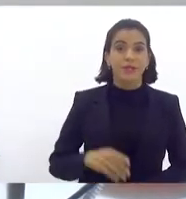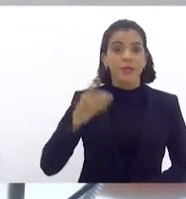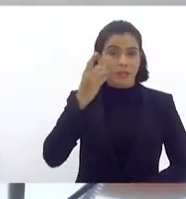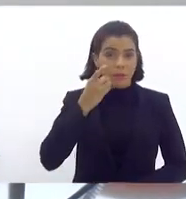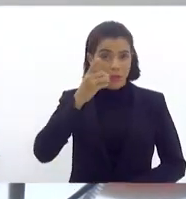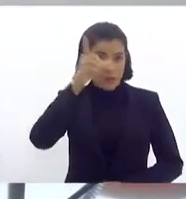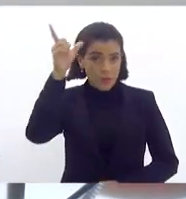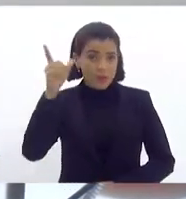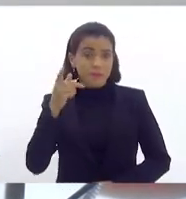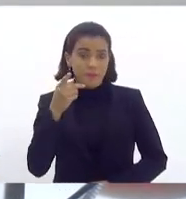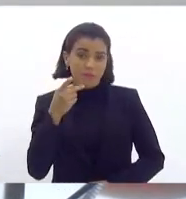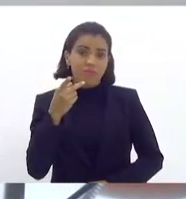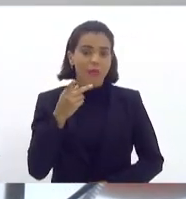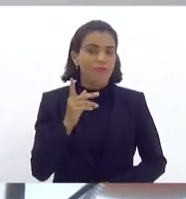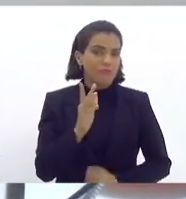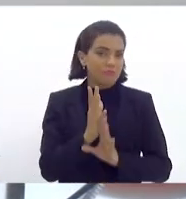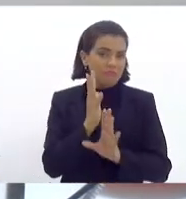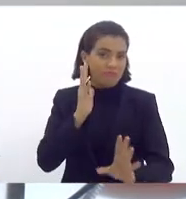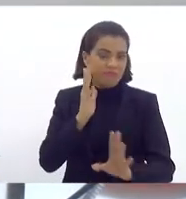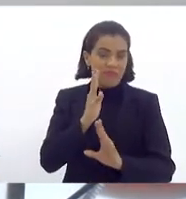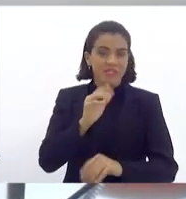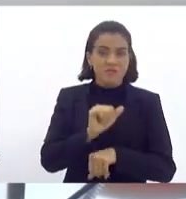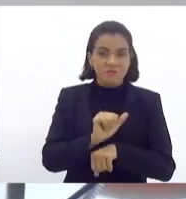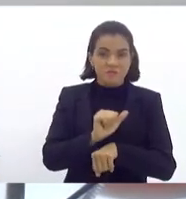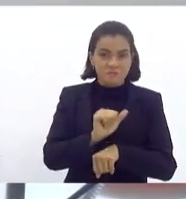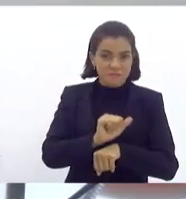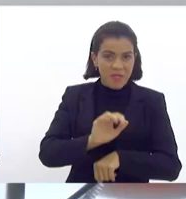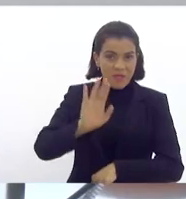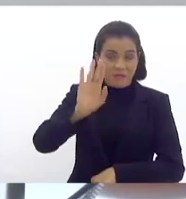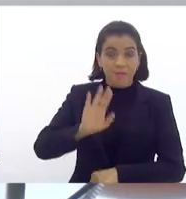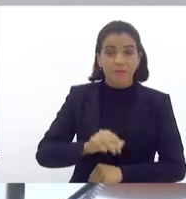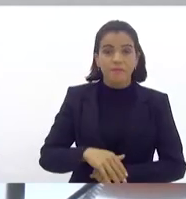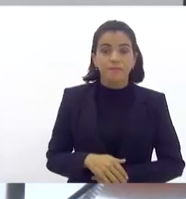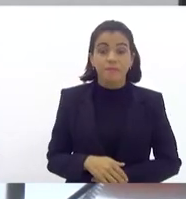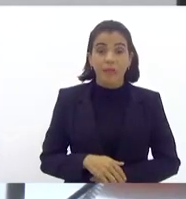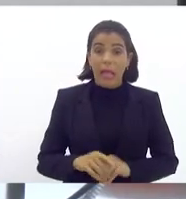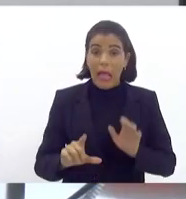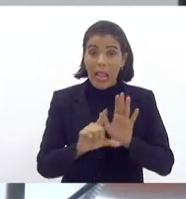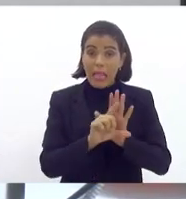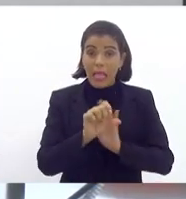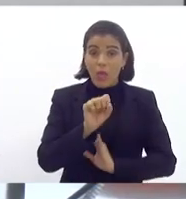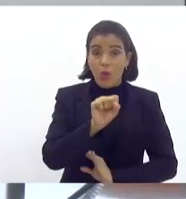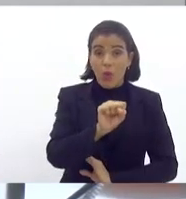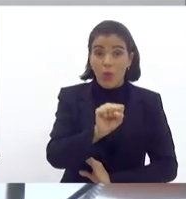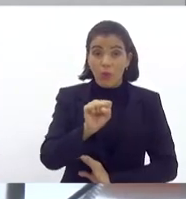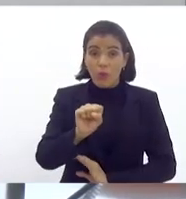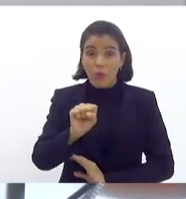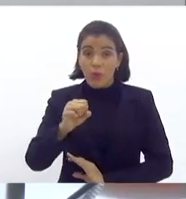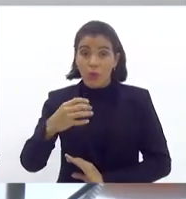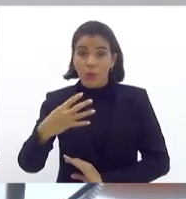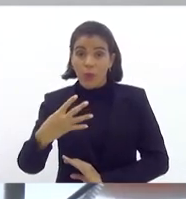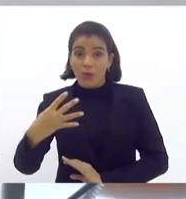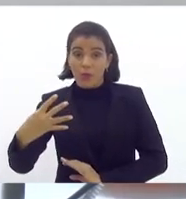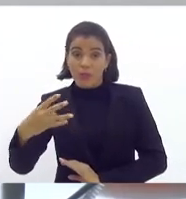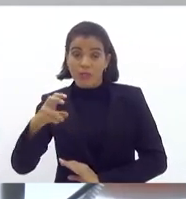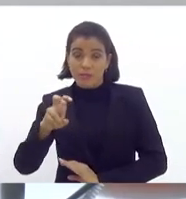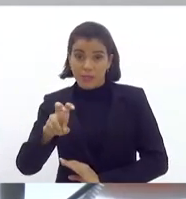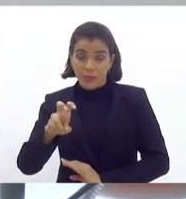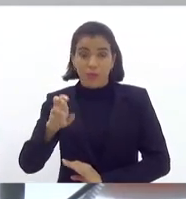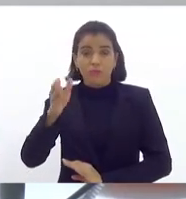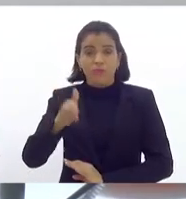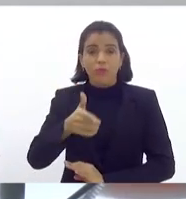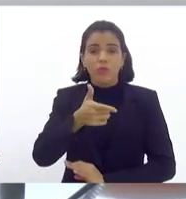tá, desculpa, Vossa Excelência estava escrito. Senhor presidente, a Lei 8445 de